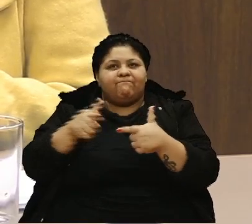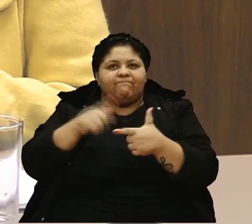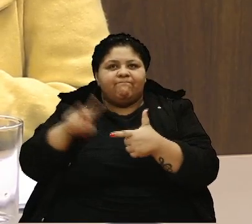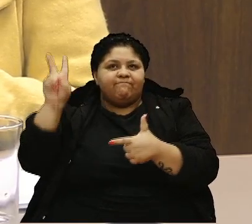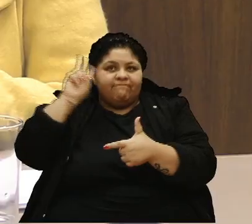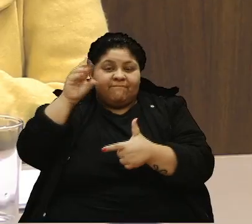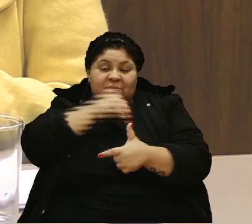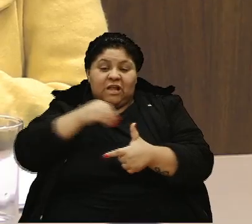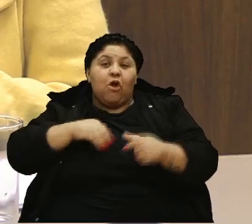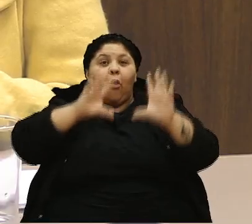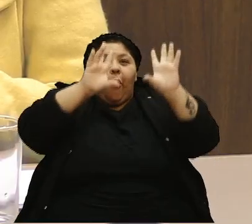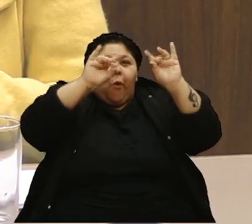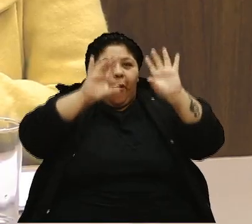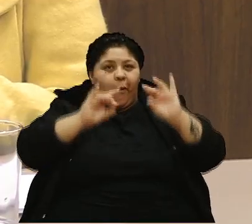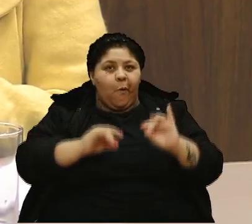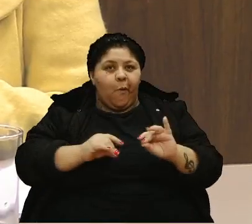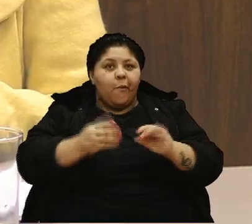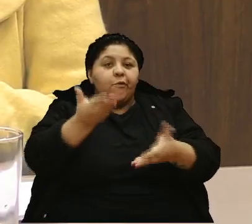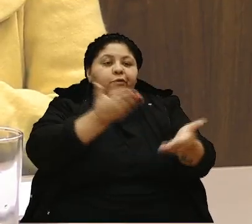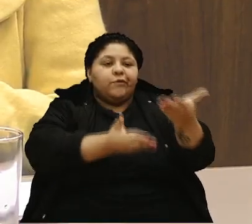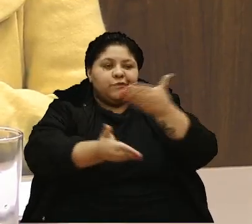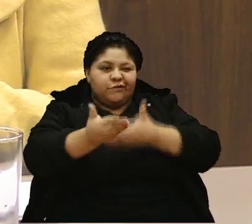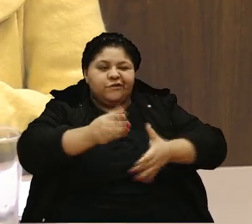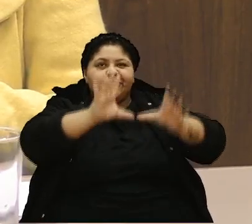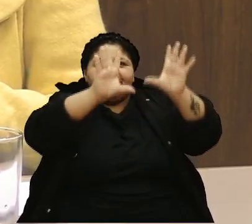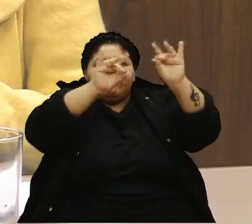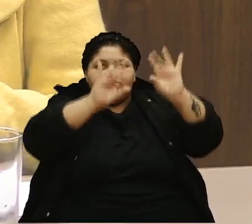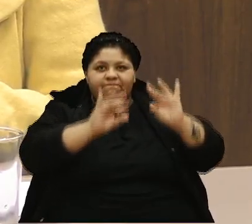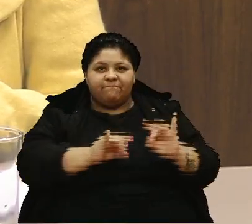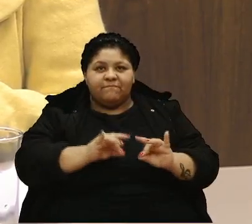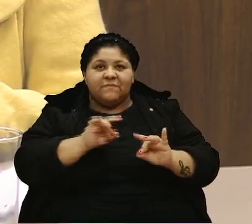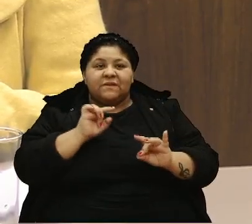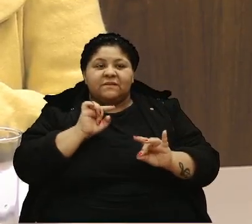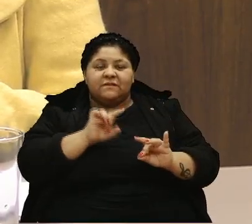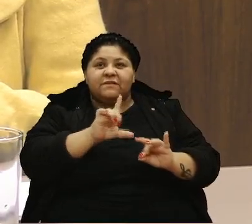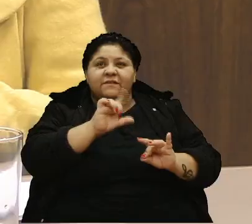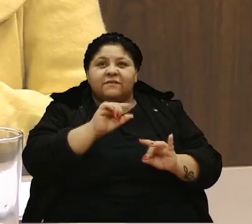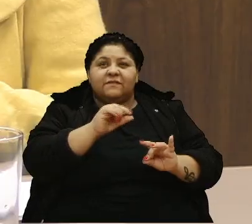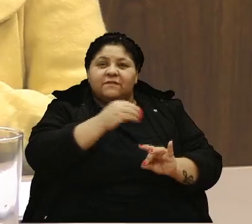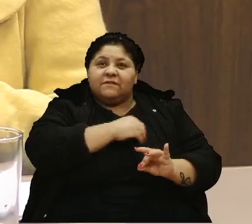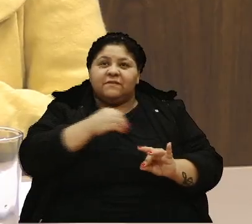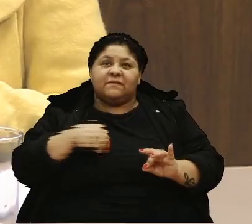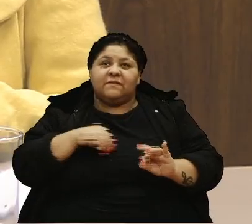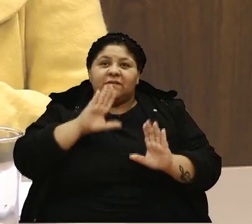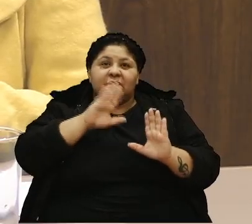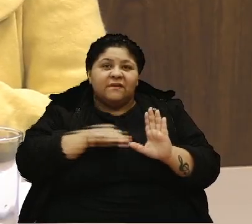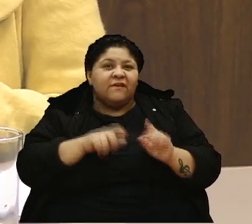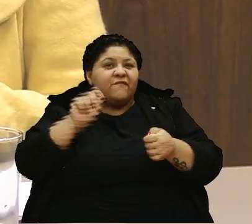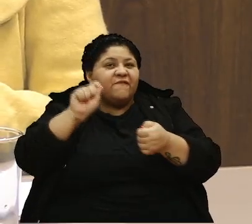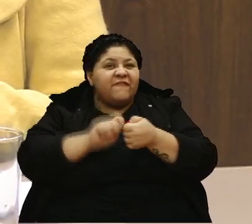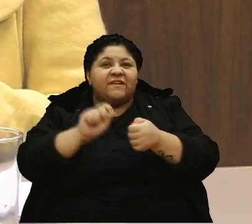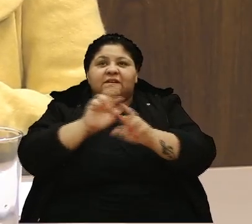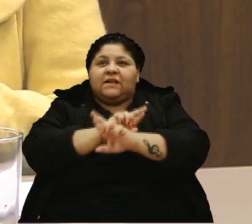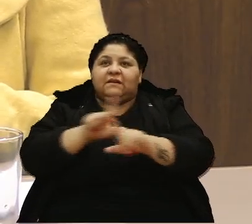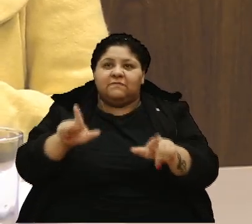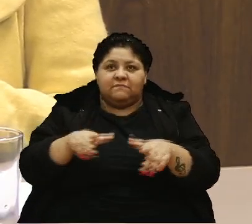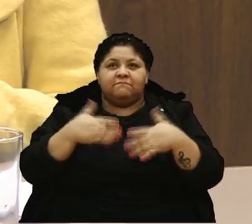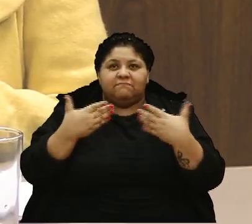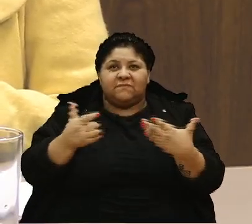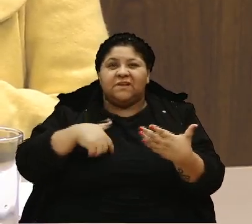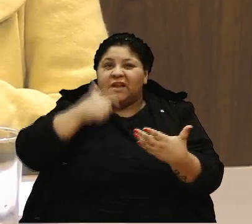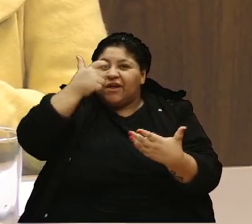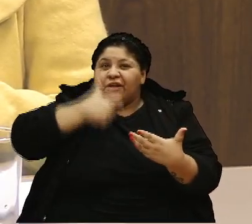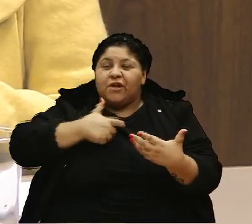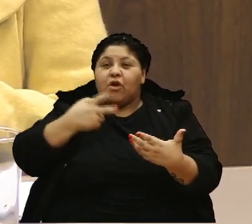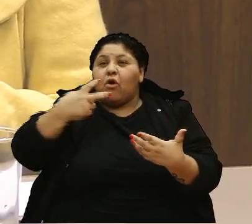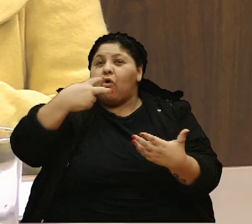médicos especialistas, das consultas especializadas, e 10 médicos a menos no SES faz muita diferença. E eu acho que a gente